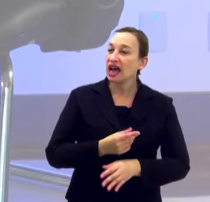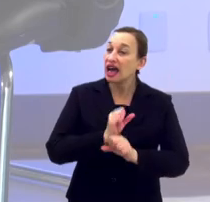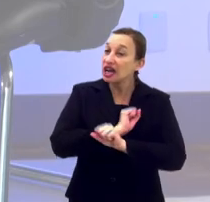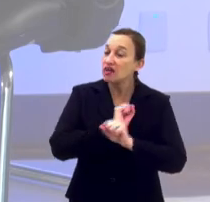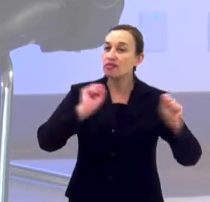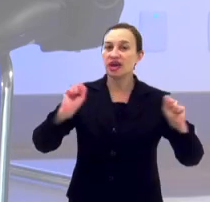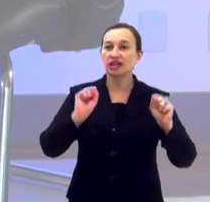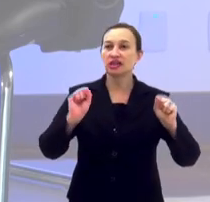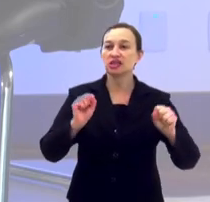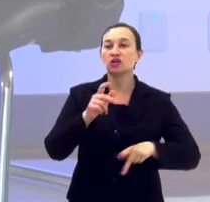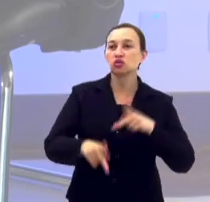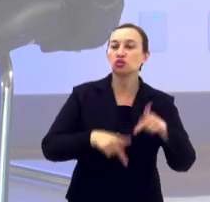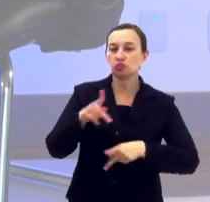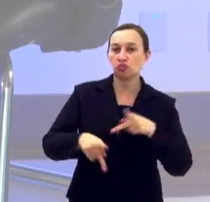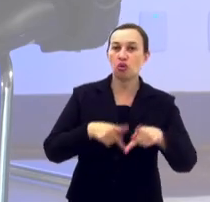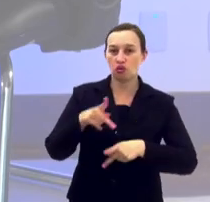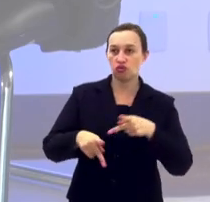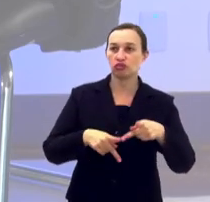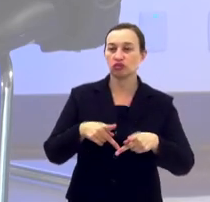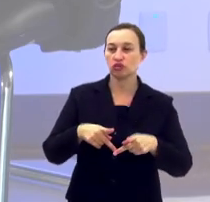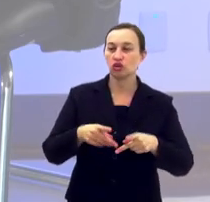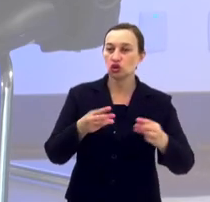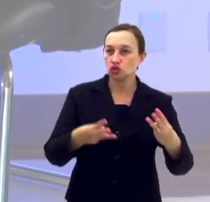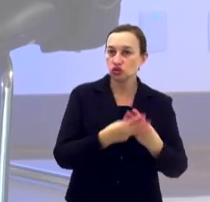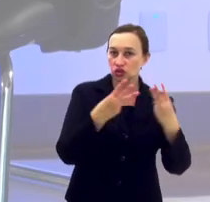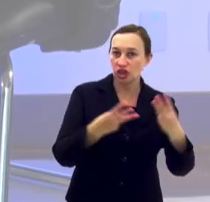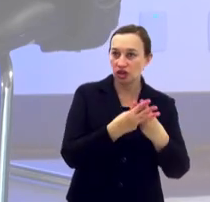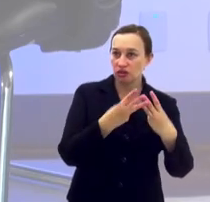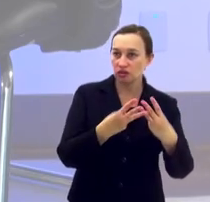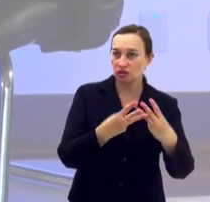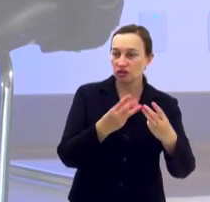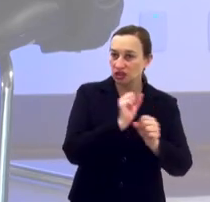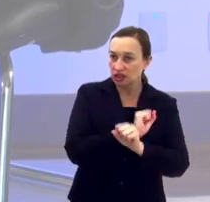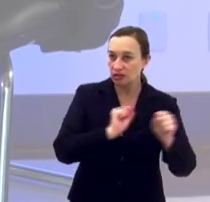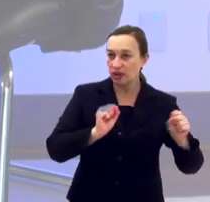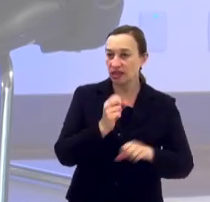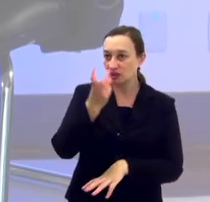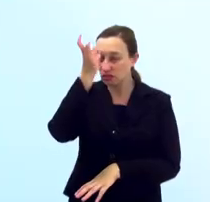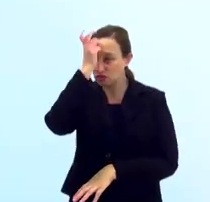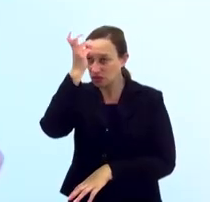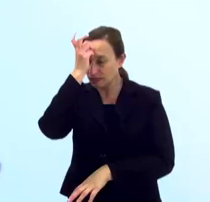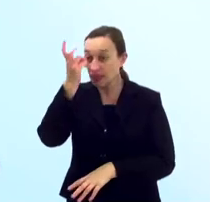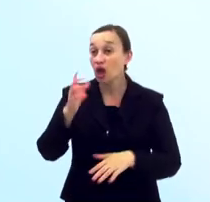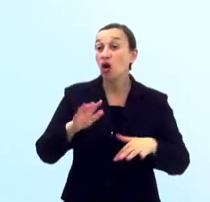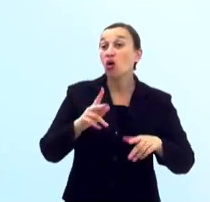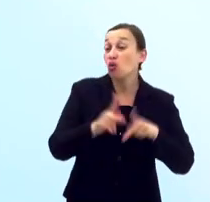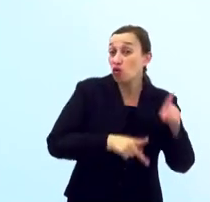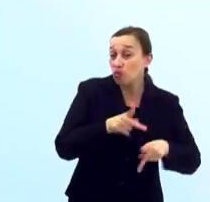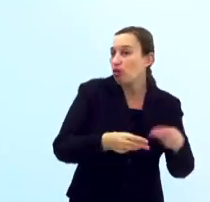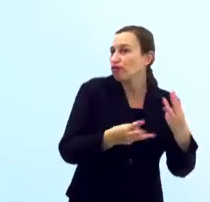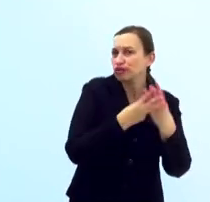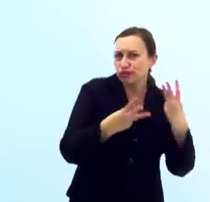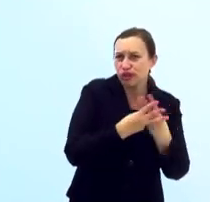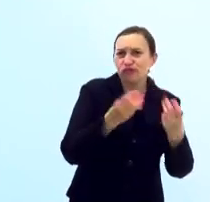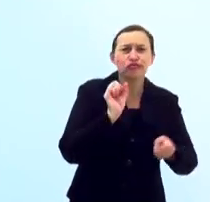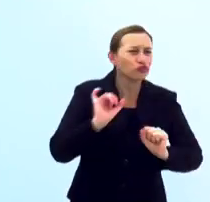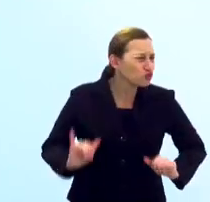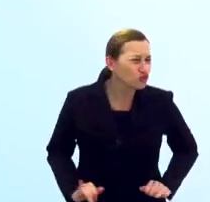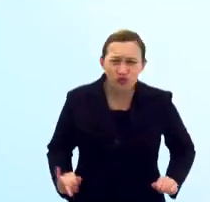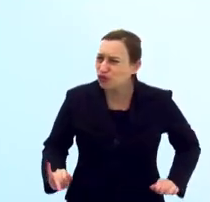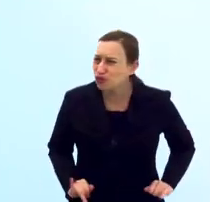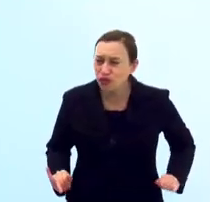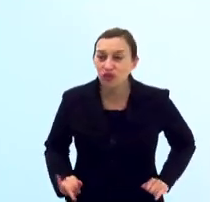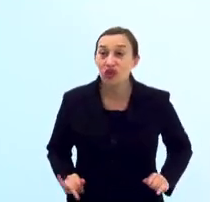do povo, a libertação do povo judeu da Isso. escravidão no Egito. Entendeu? Não tem a Então, menor dúvida. assim, o povo judeu já passou por muita